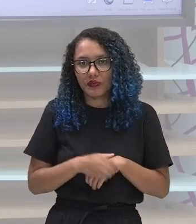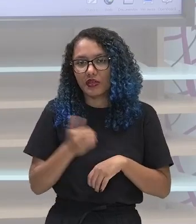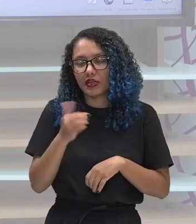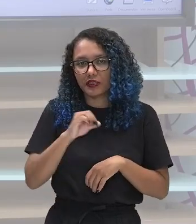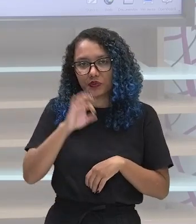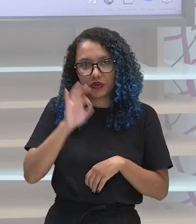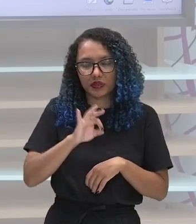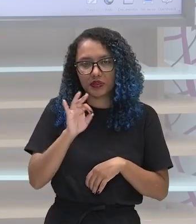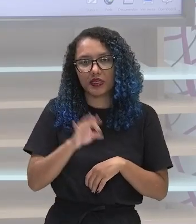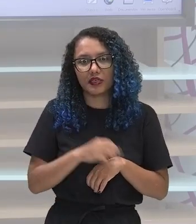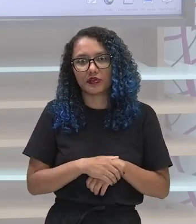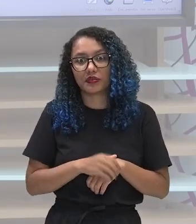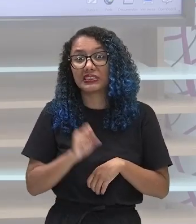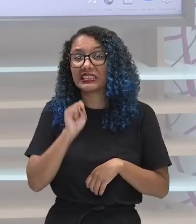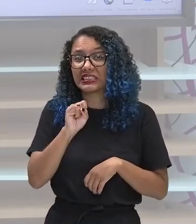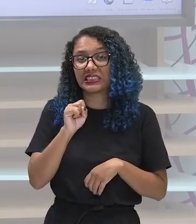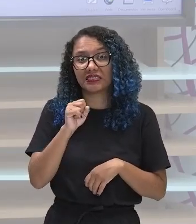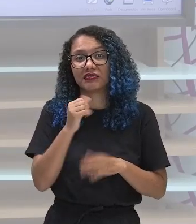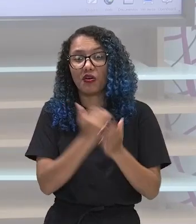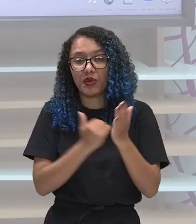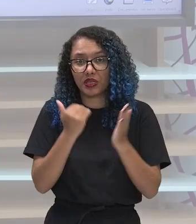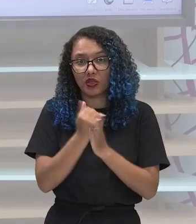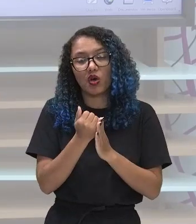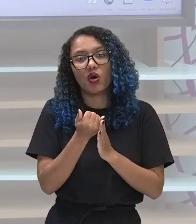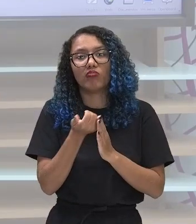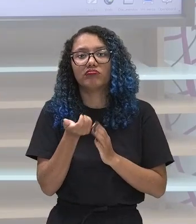aumentou mais R$2, né?